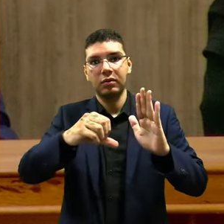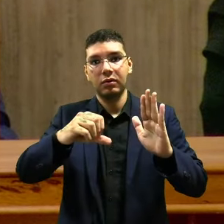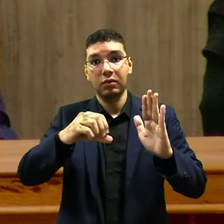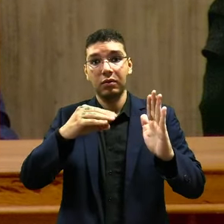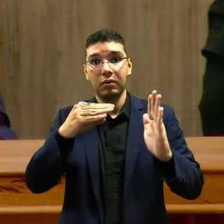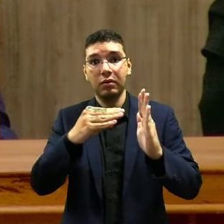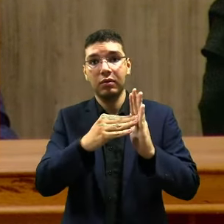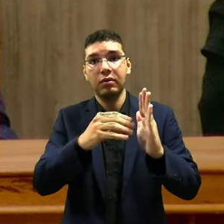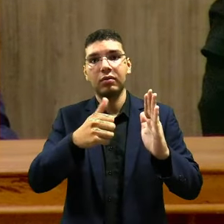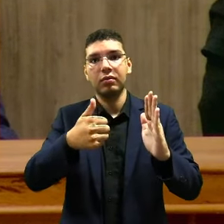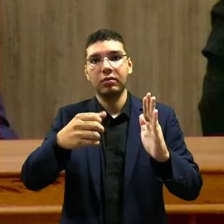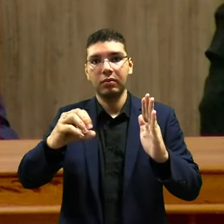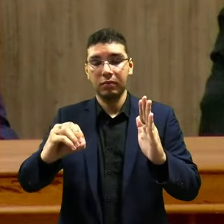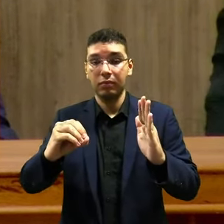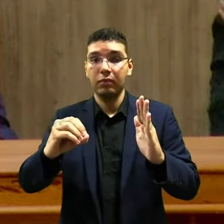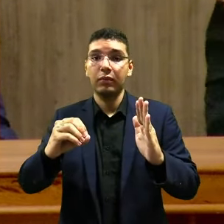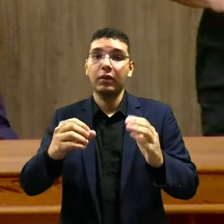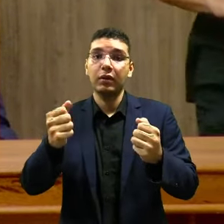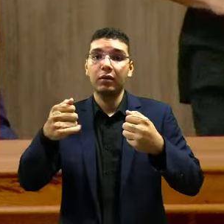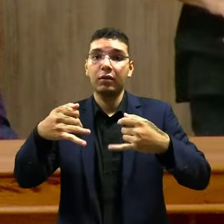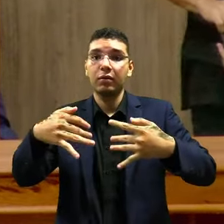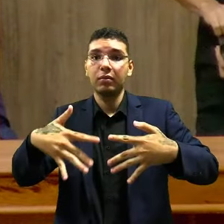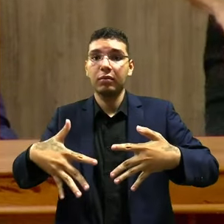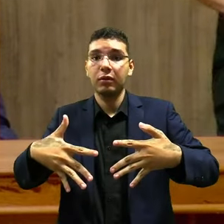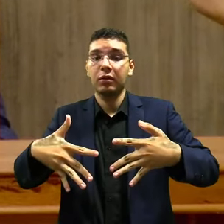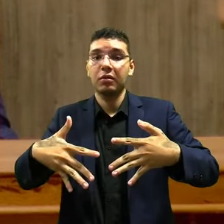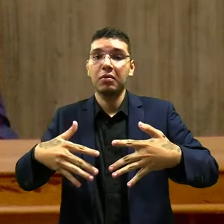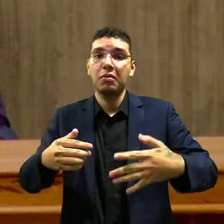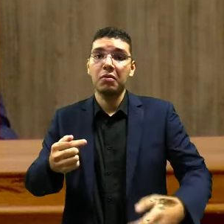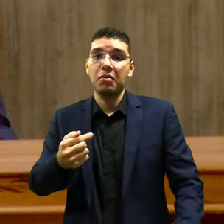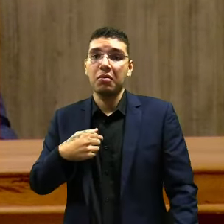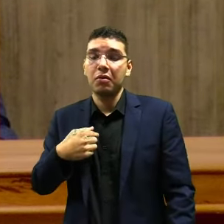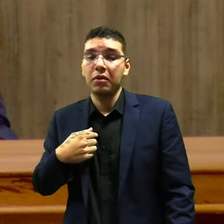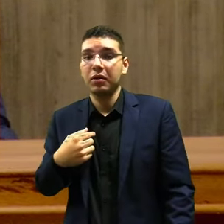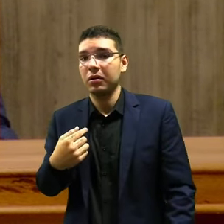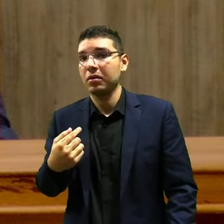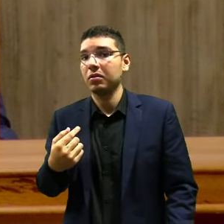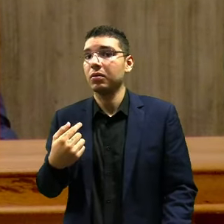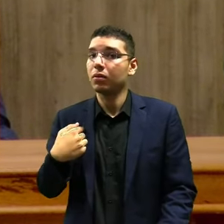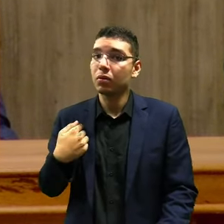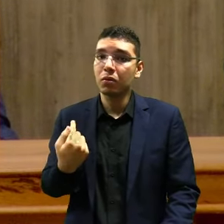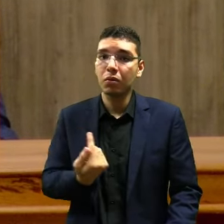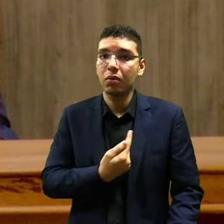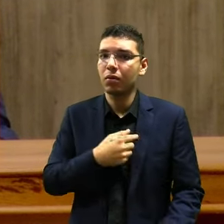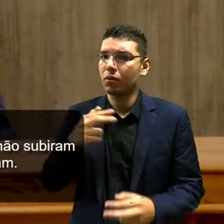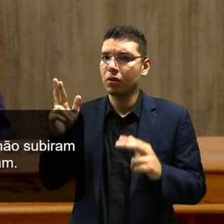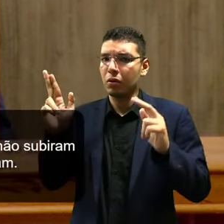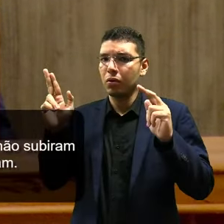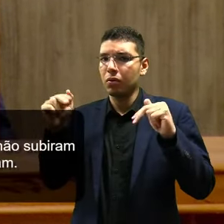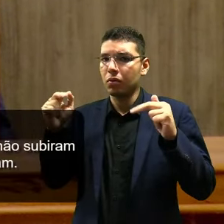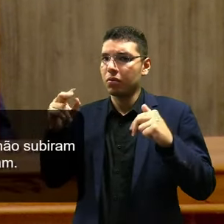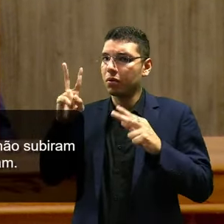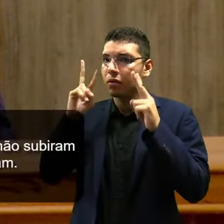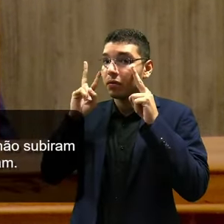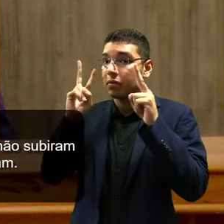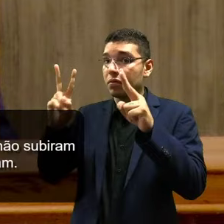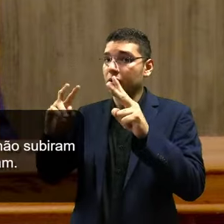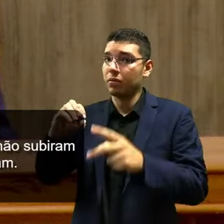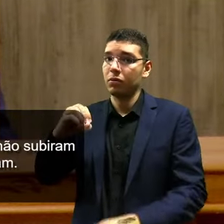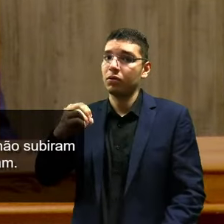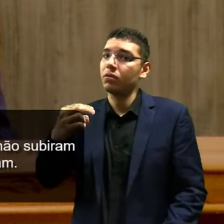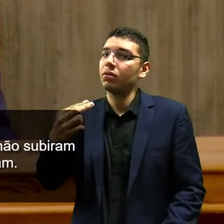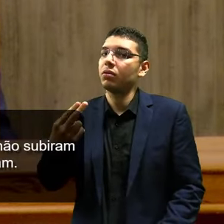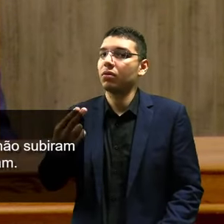não viu nem o ouvido Ouviu Nem sequer desceu ao coração são as coisas que Deus preparou